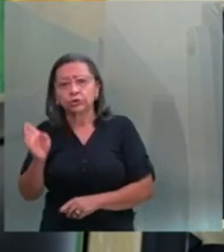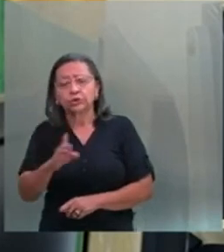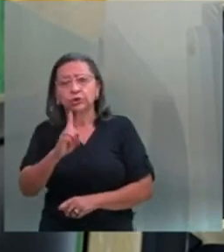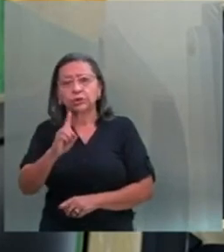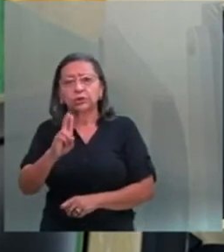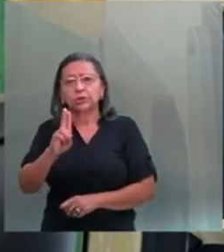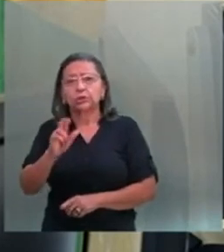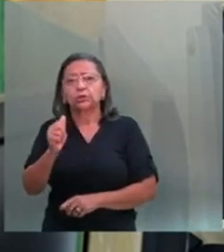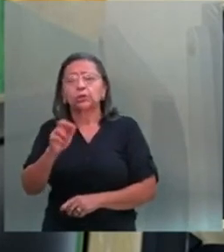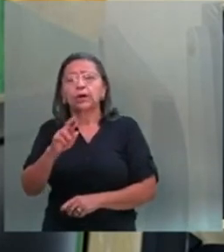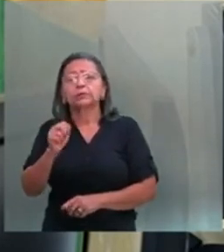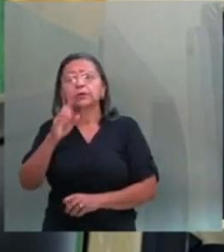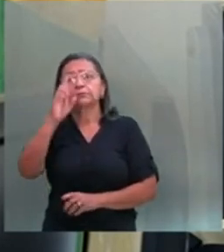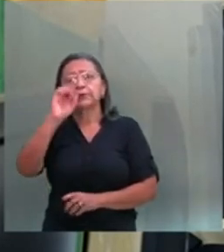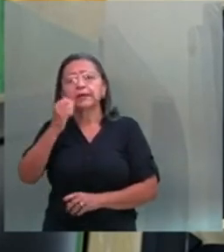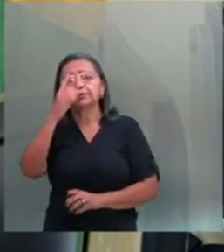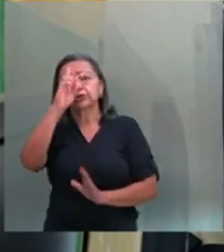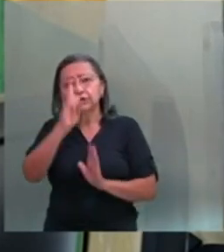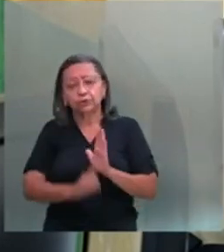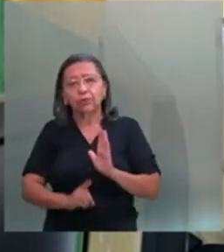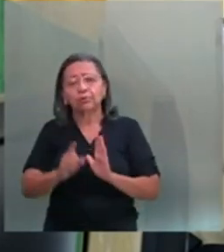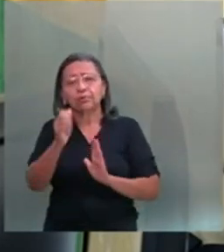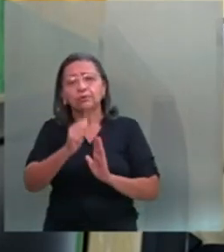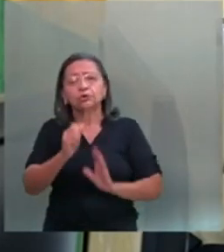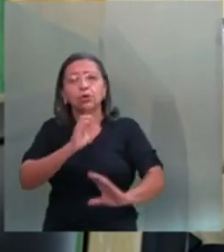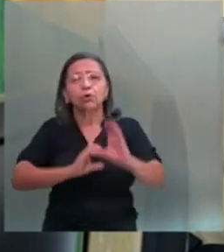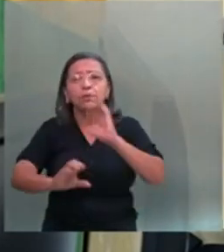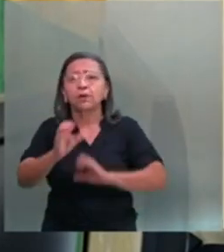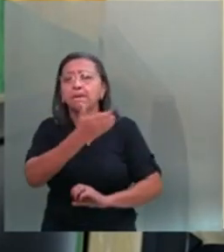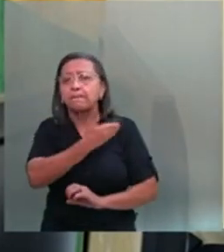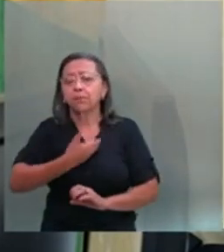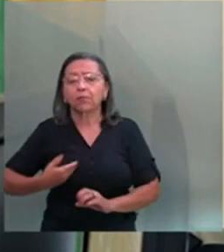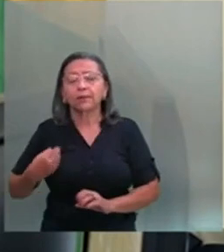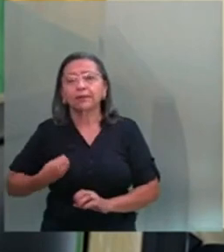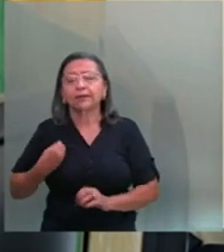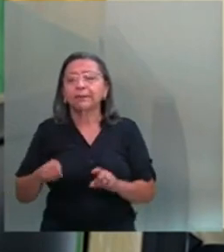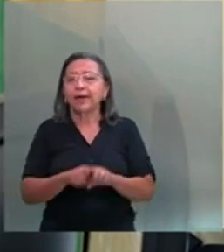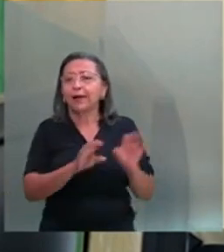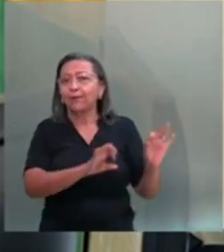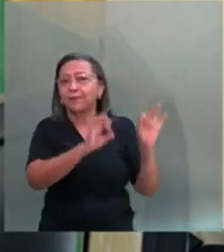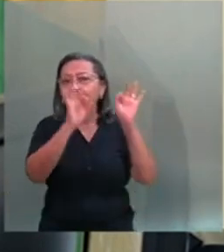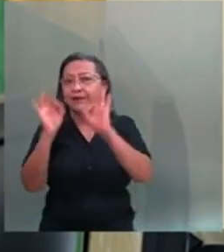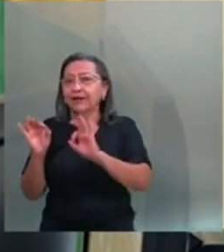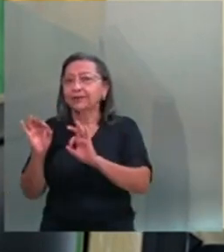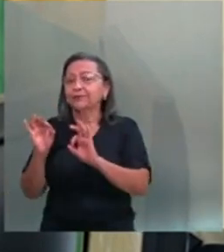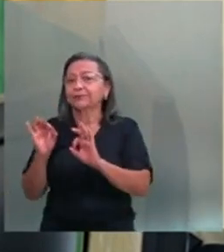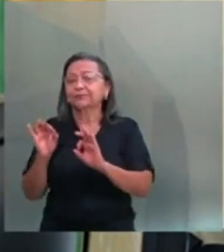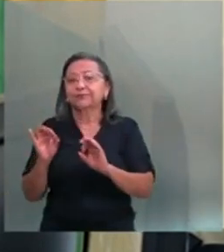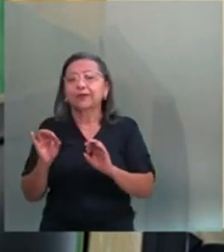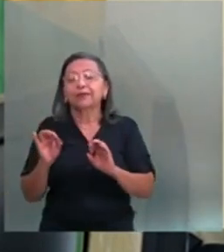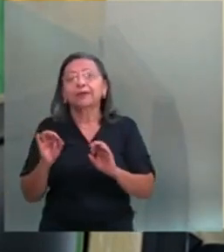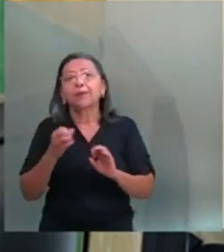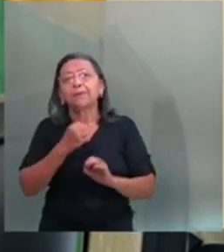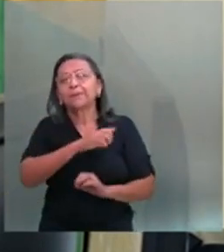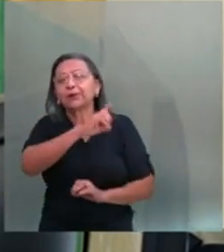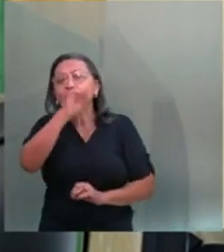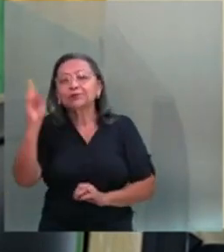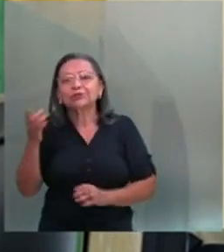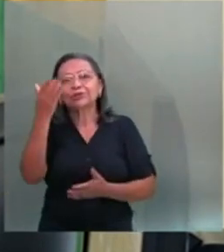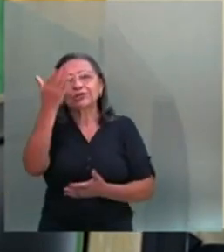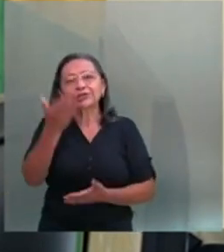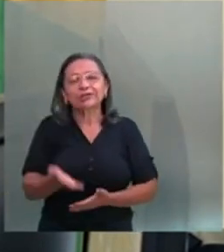da Associação Brasileira de Comunicação Pública, que está nos acompanhando desde o início. O meu bom dia, senhor